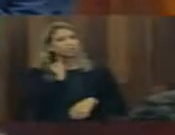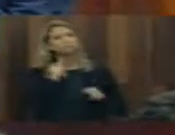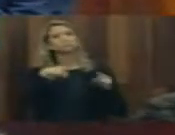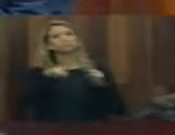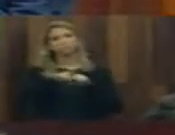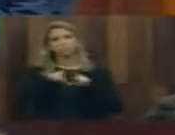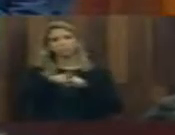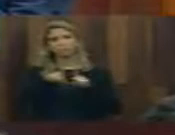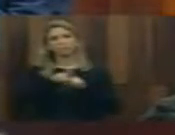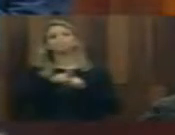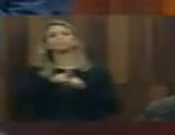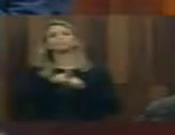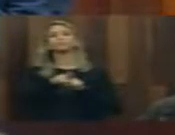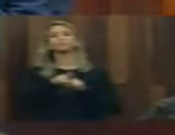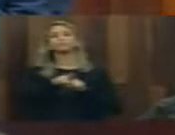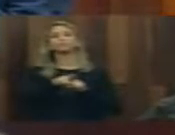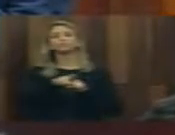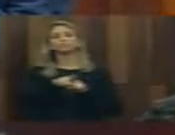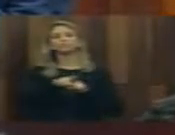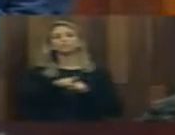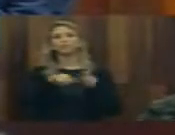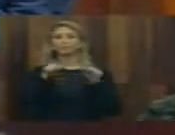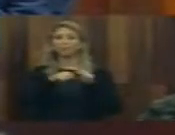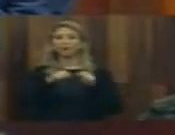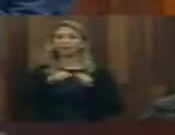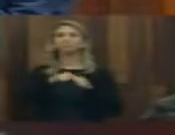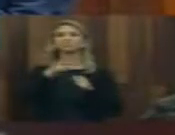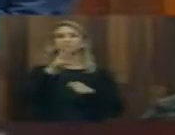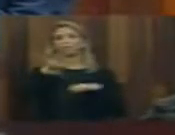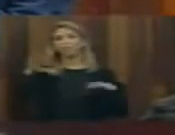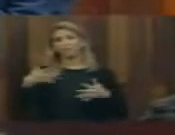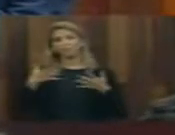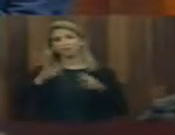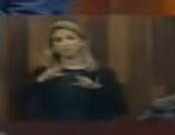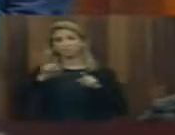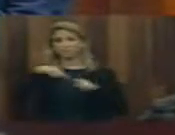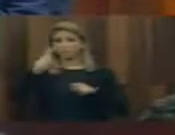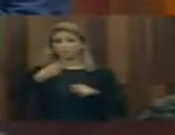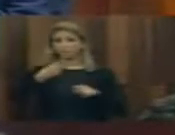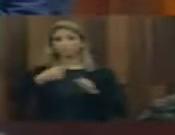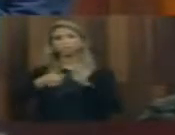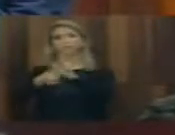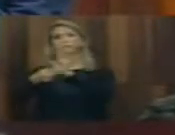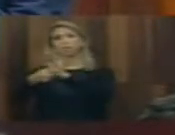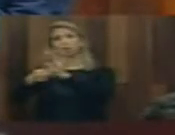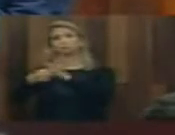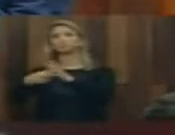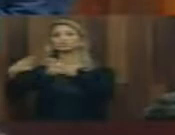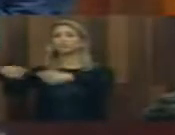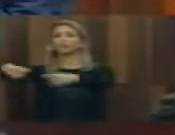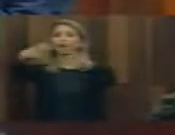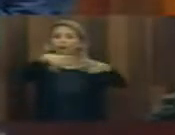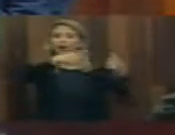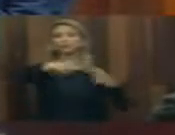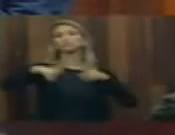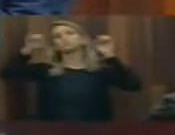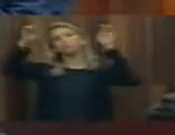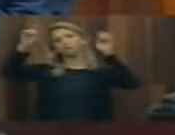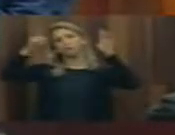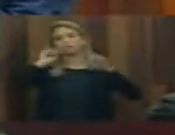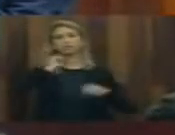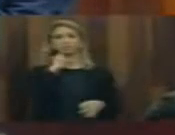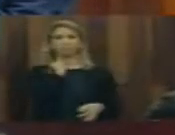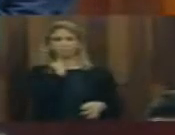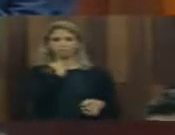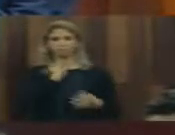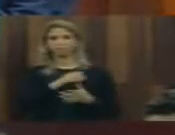secos gerados durante os eventos e que os mesmos sejam destinados às cooperativas ou associações de catadores